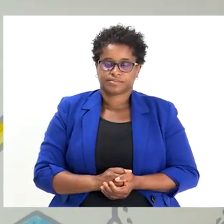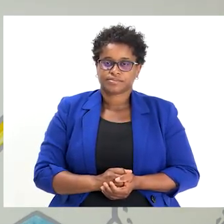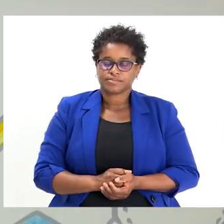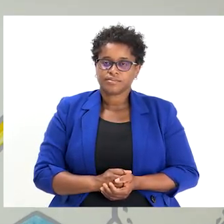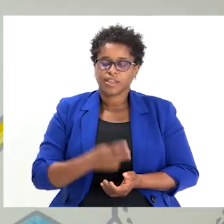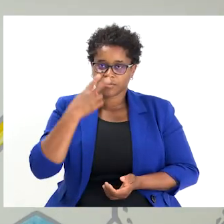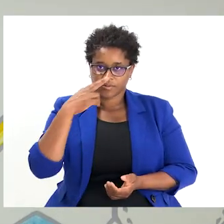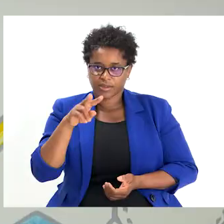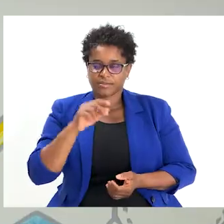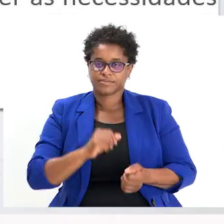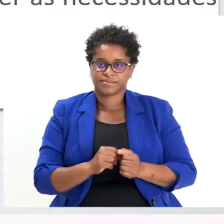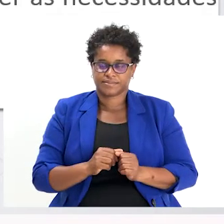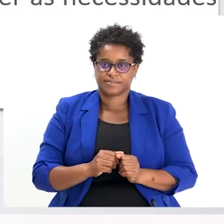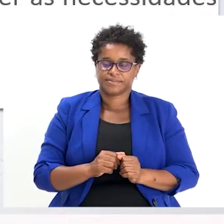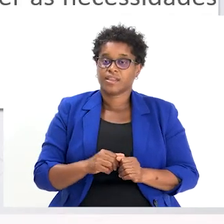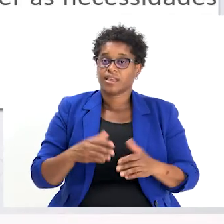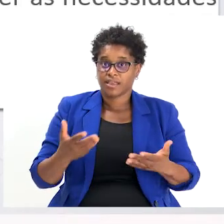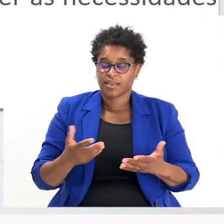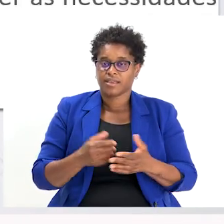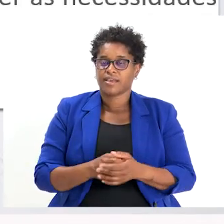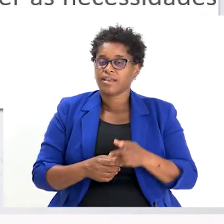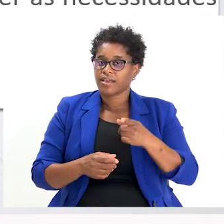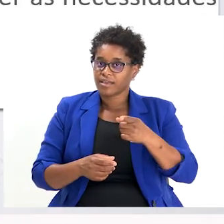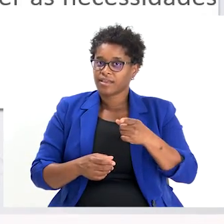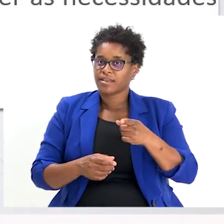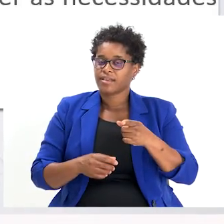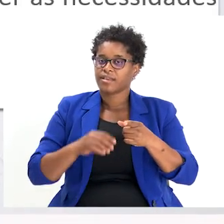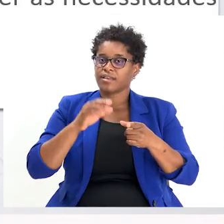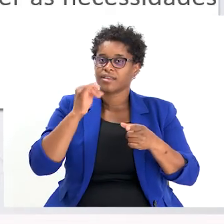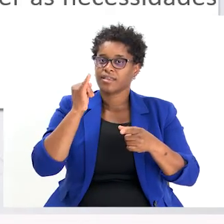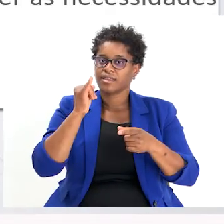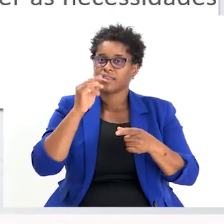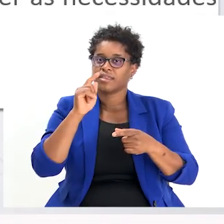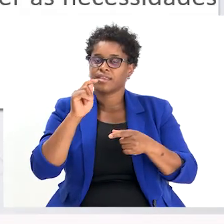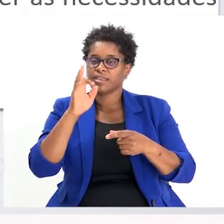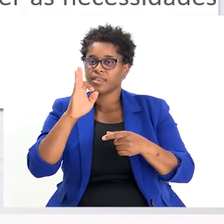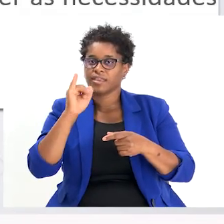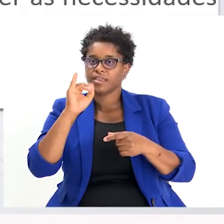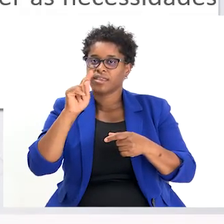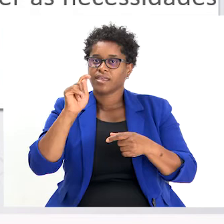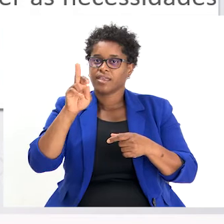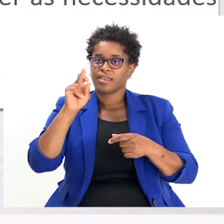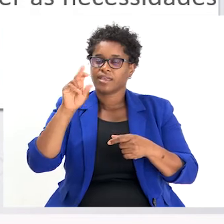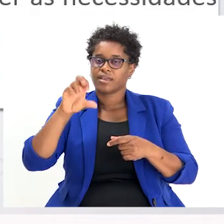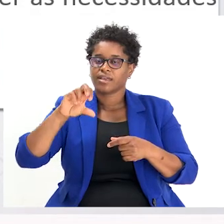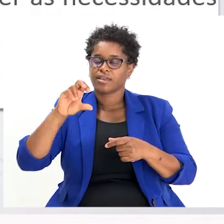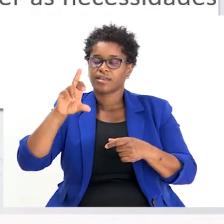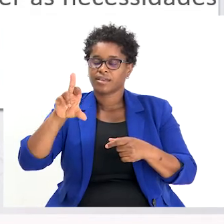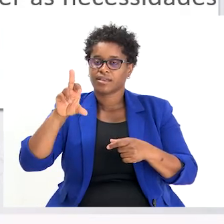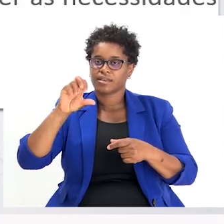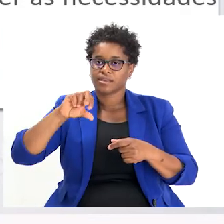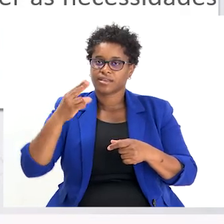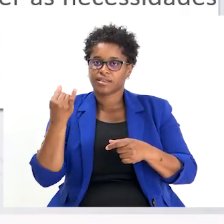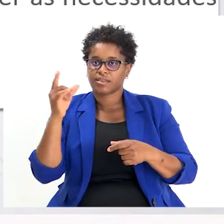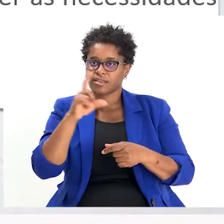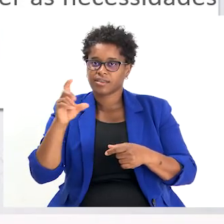Vamos conferir. É a hierarquização. Precisamente porque está a mostrar que primeiro